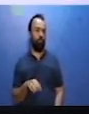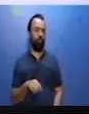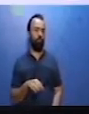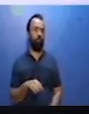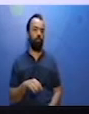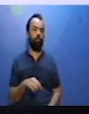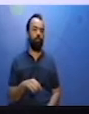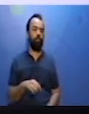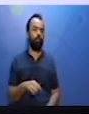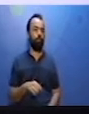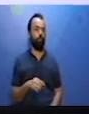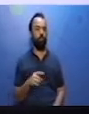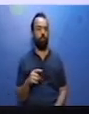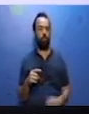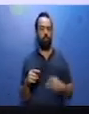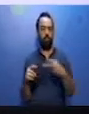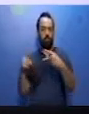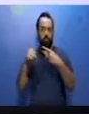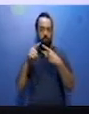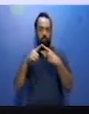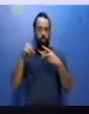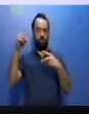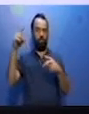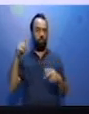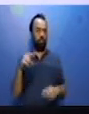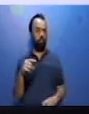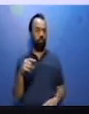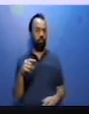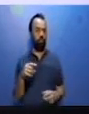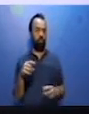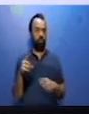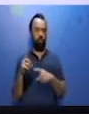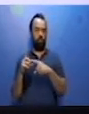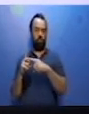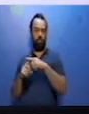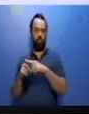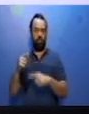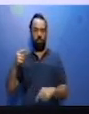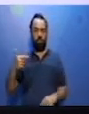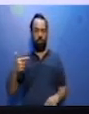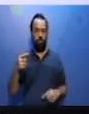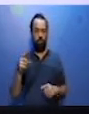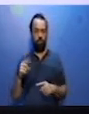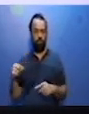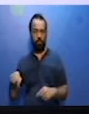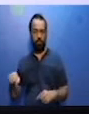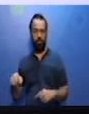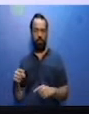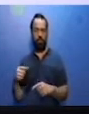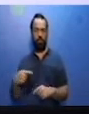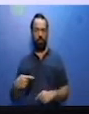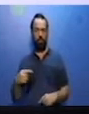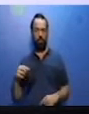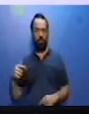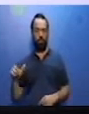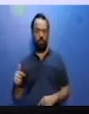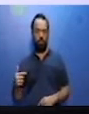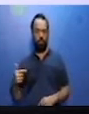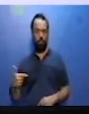e aqui peguei 17 positivo e aqui com sete negativo não é mais ou menos 7